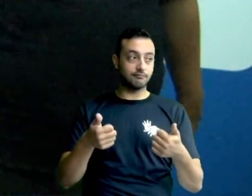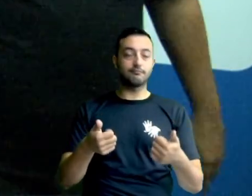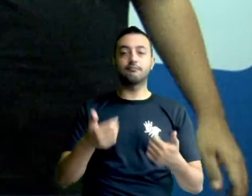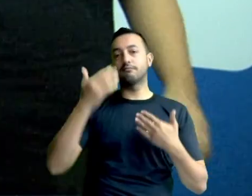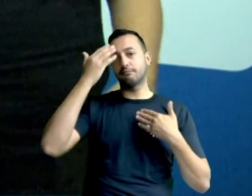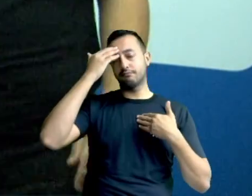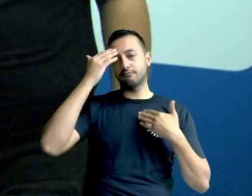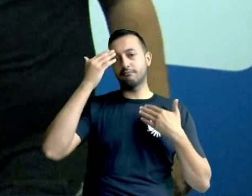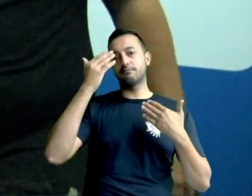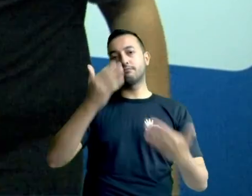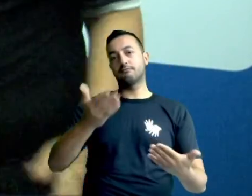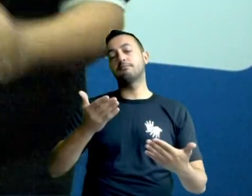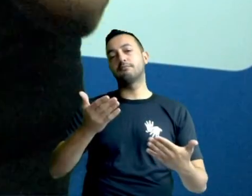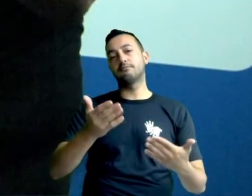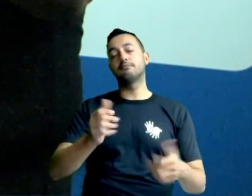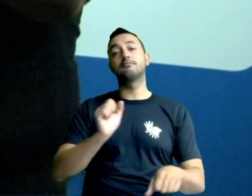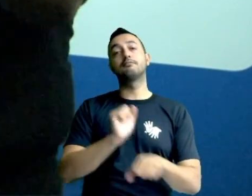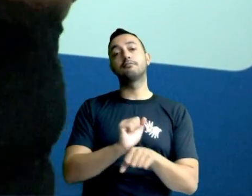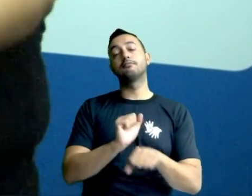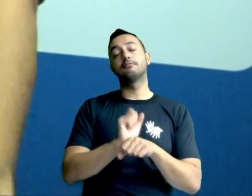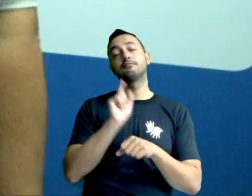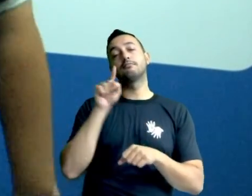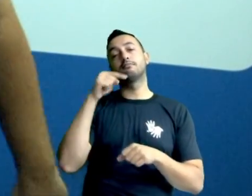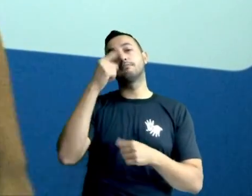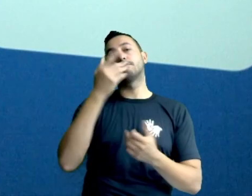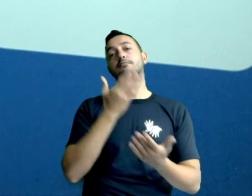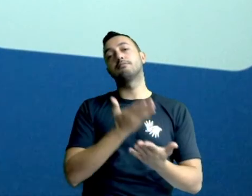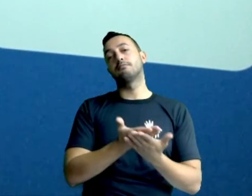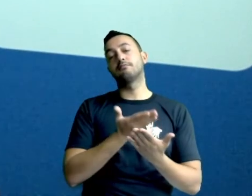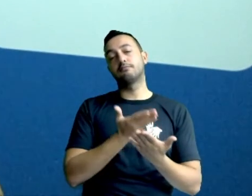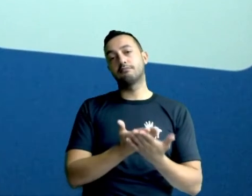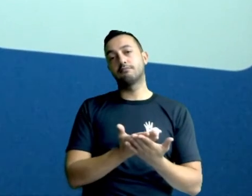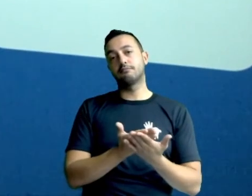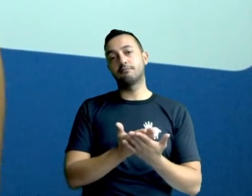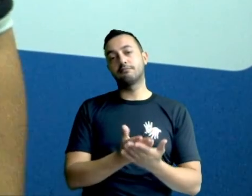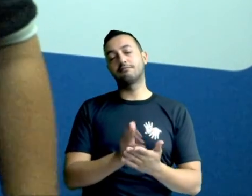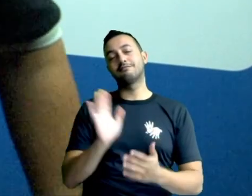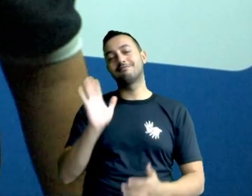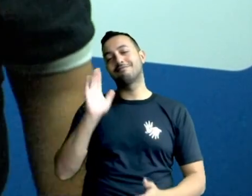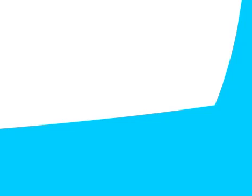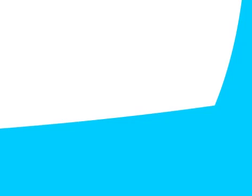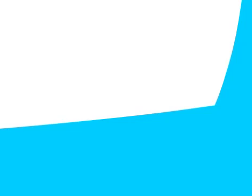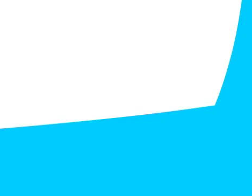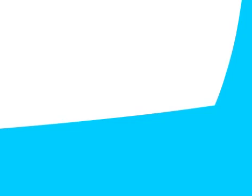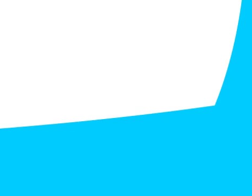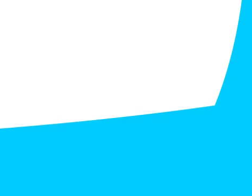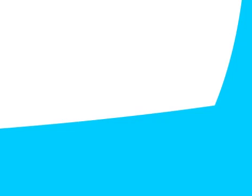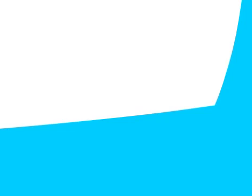Muito obrigado. Te espero na nossa próxima aula. Até mais!